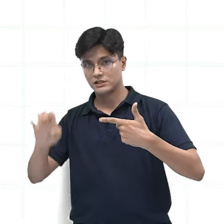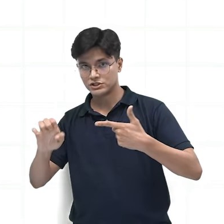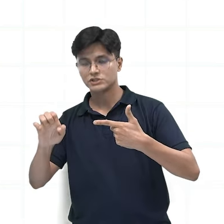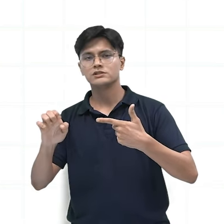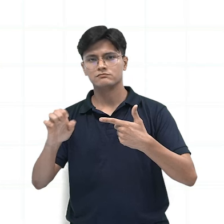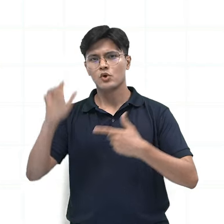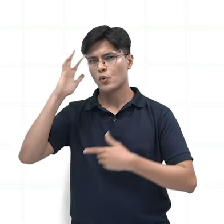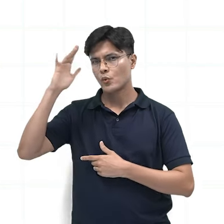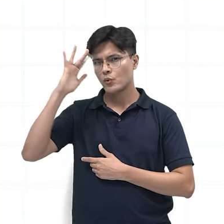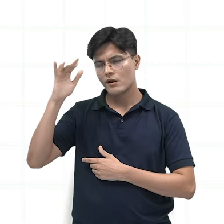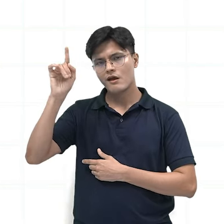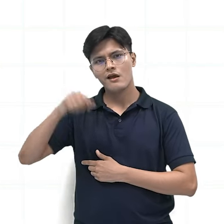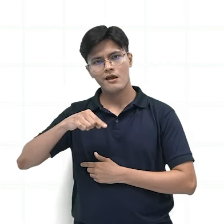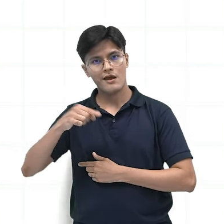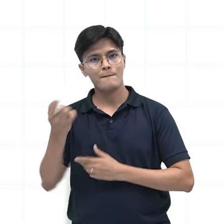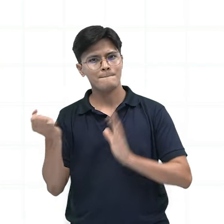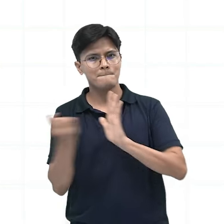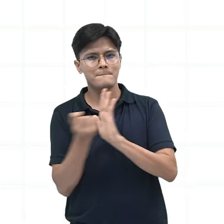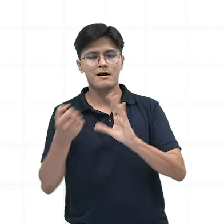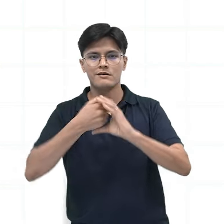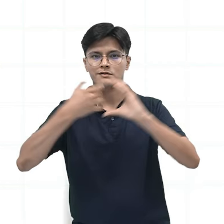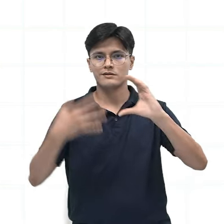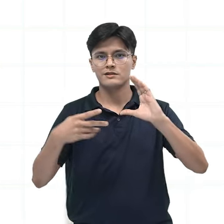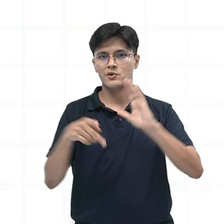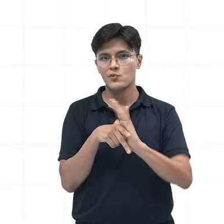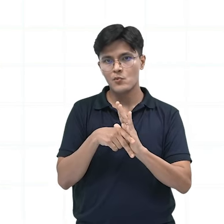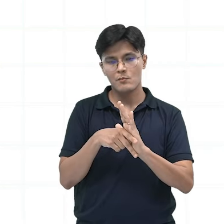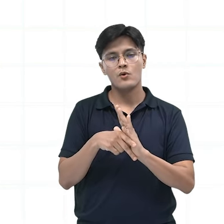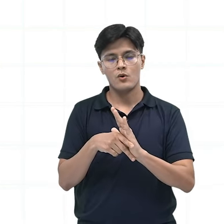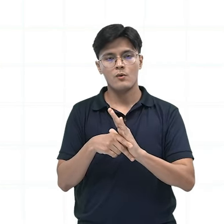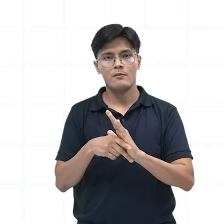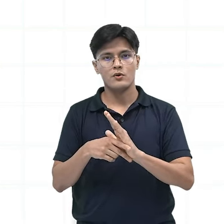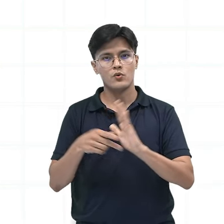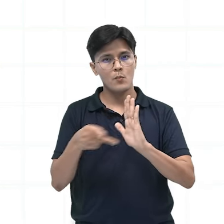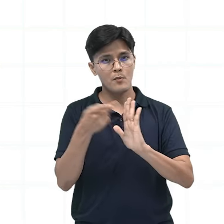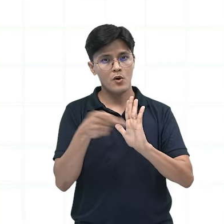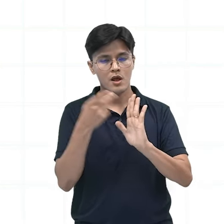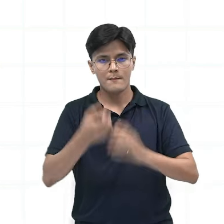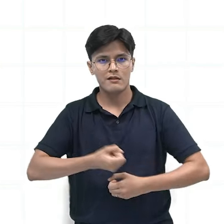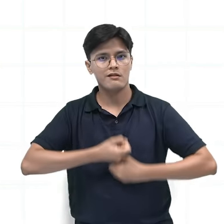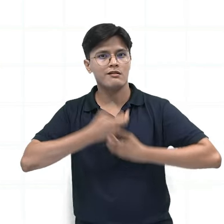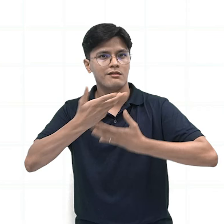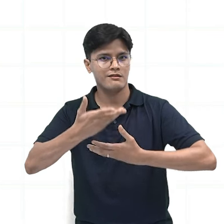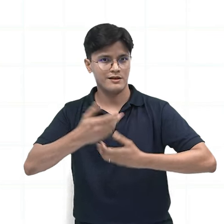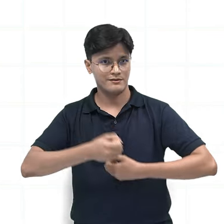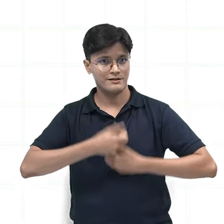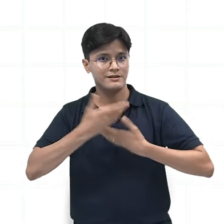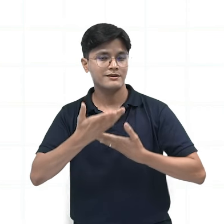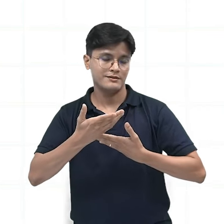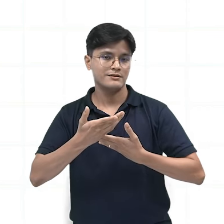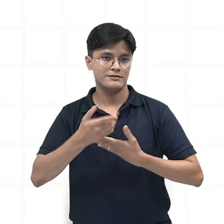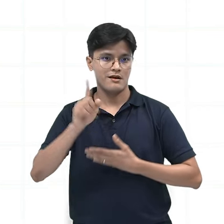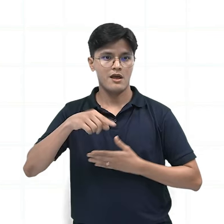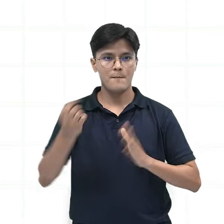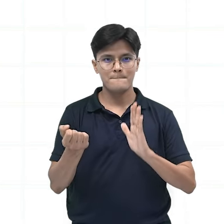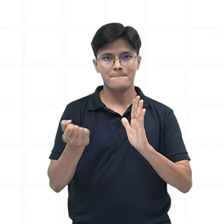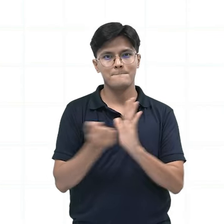subjetividade é a marca característica do lirismo, certo? É ela que a marca